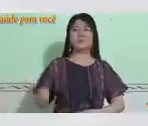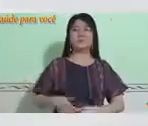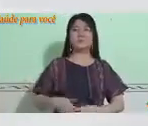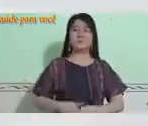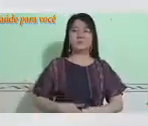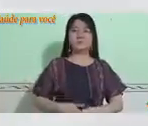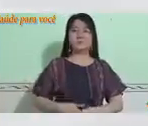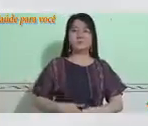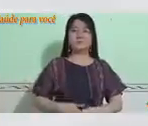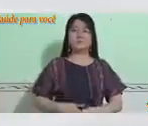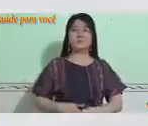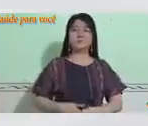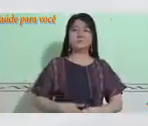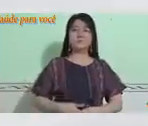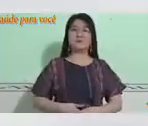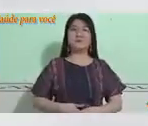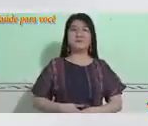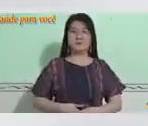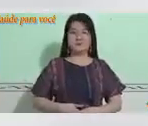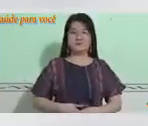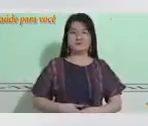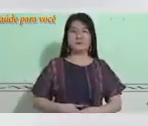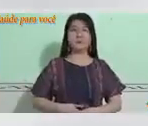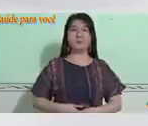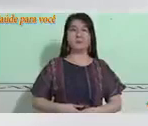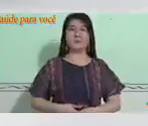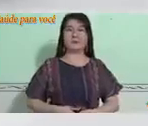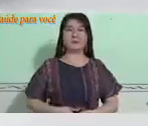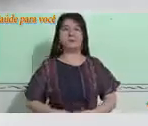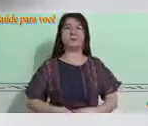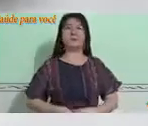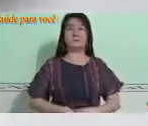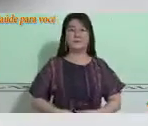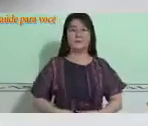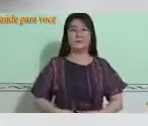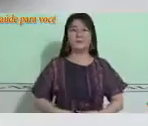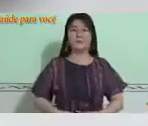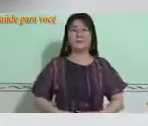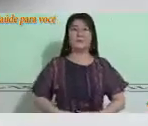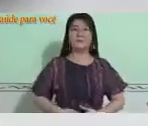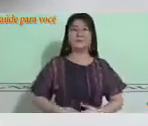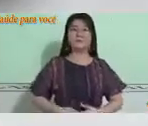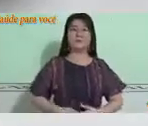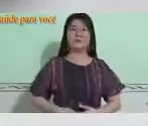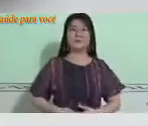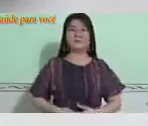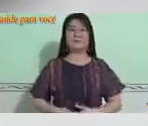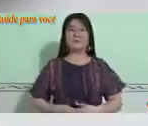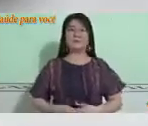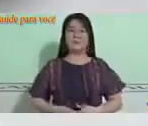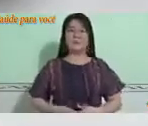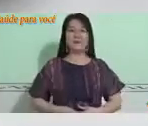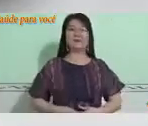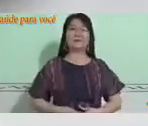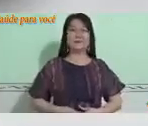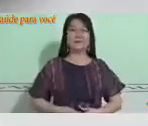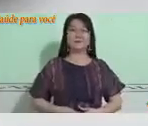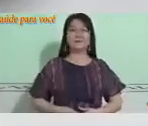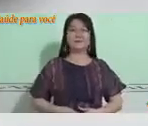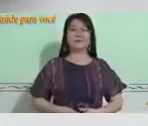de cabeça e com falta de concentração, vírgula, mas este período sem remédios é importante para aumentar a eficácia